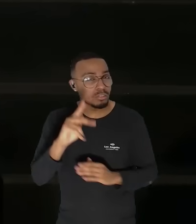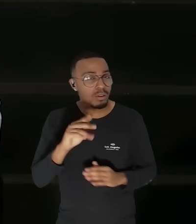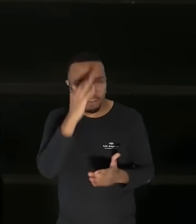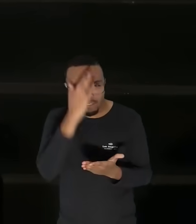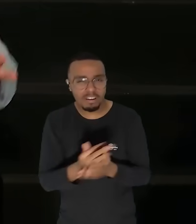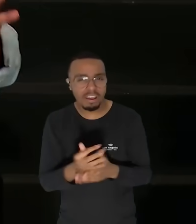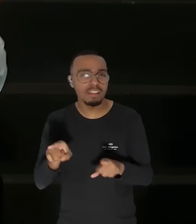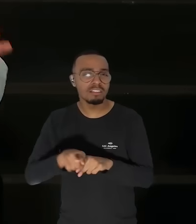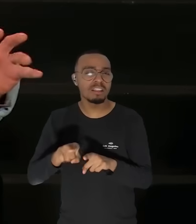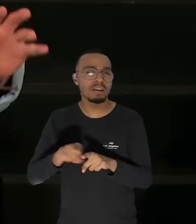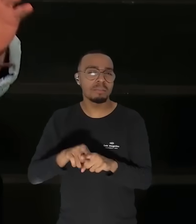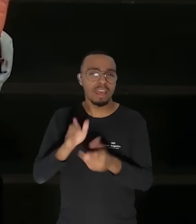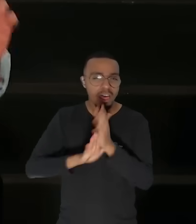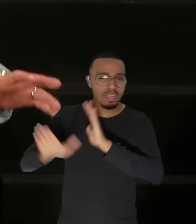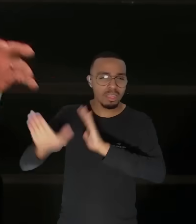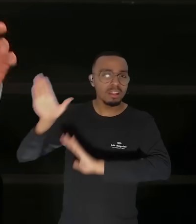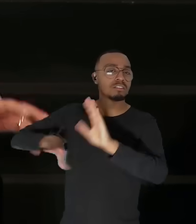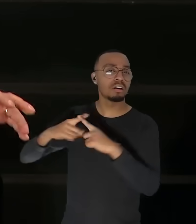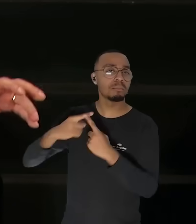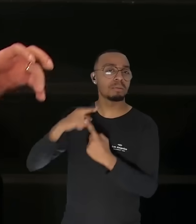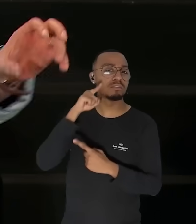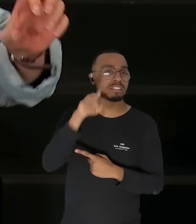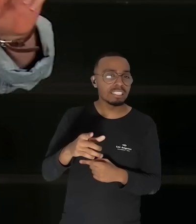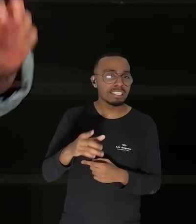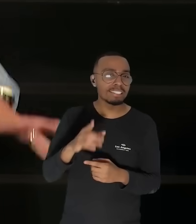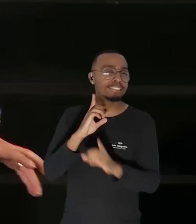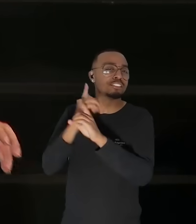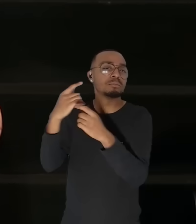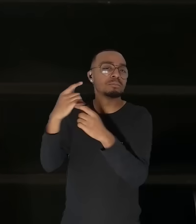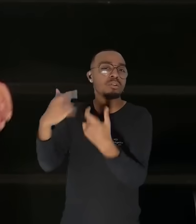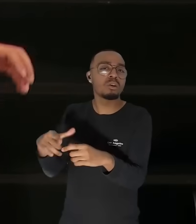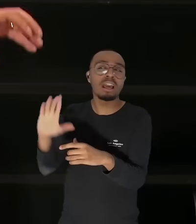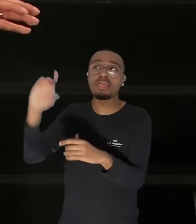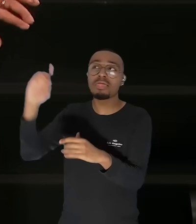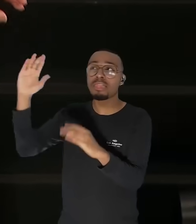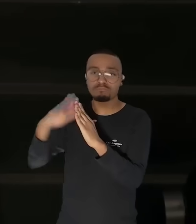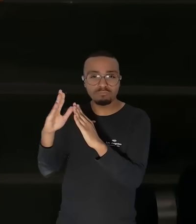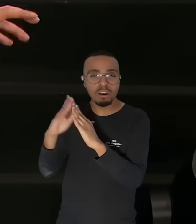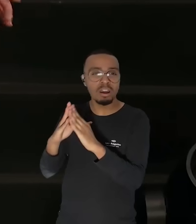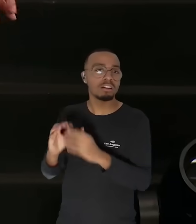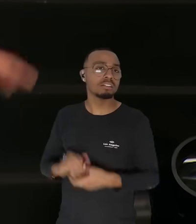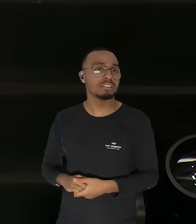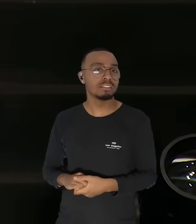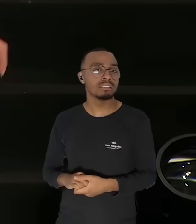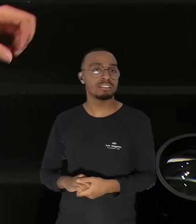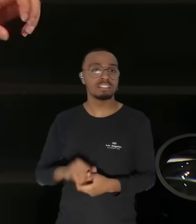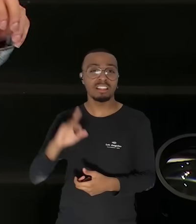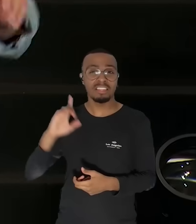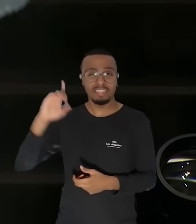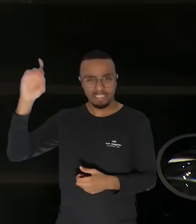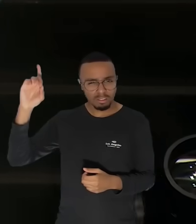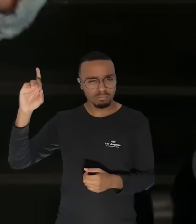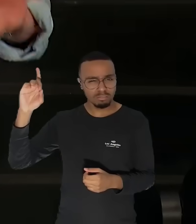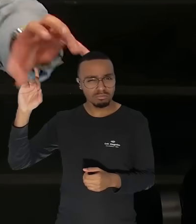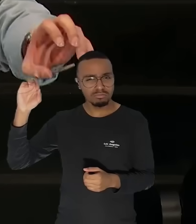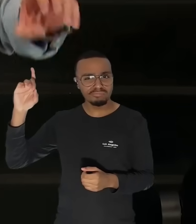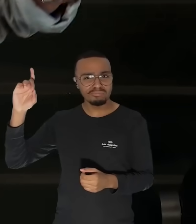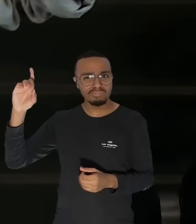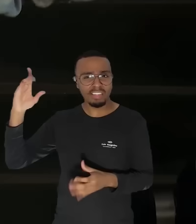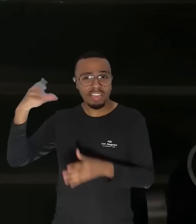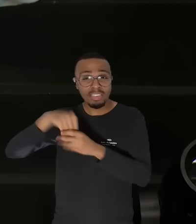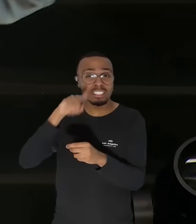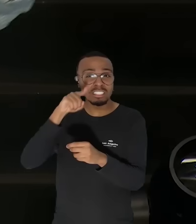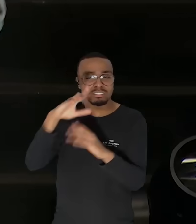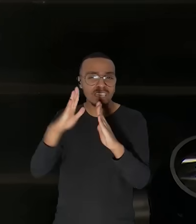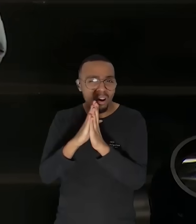sua adoração. Mas se você descobrir onde Deus mora, se você quer saber onde Deus mora, Deus não mora nas suas orações, Deus não mora no seu quarto